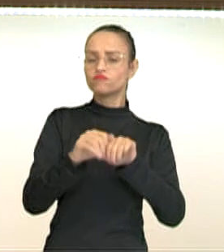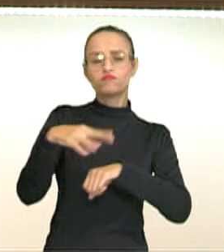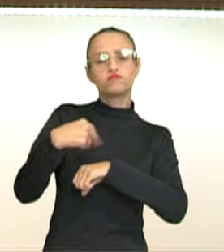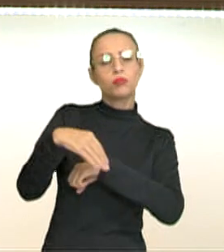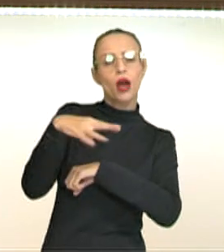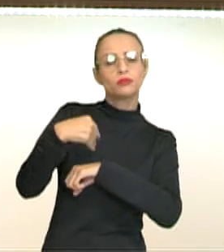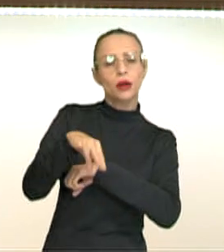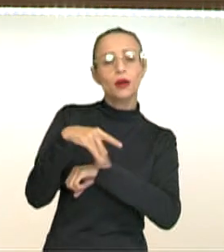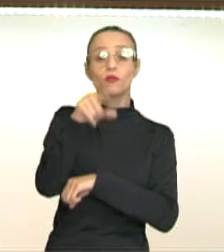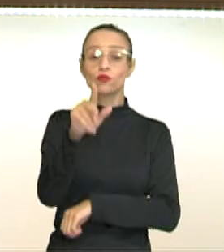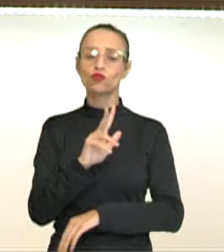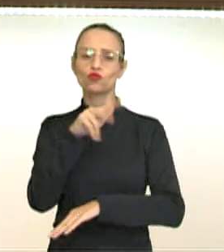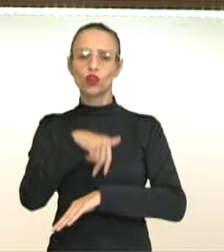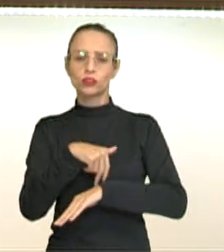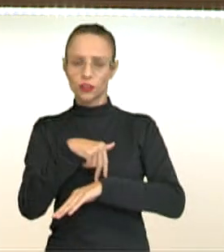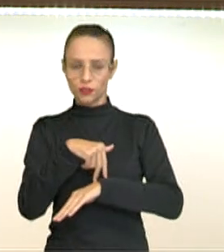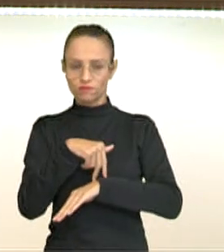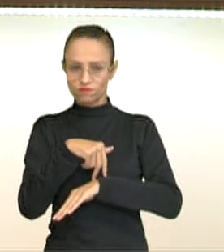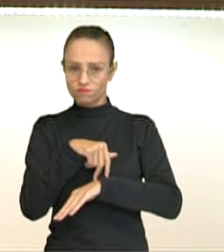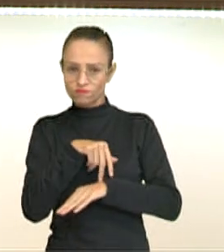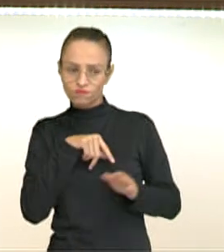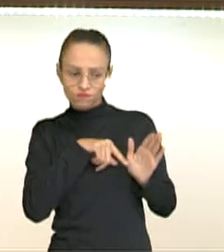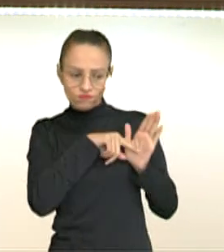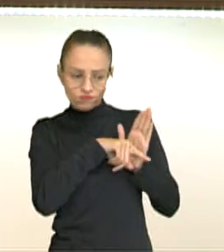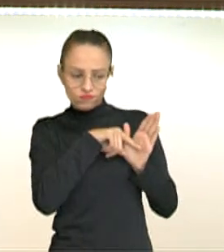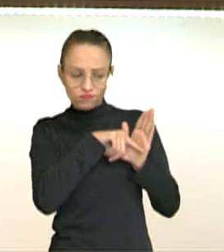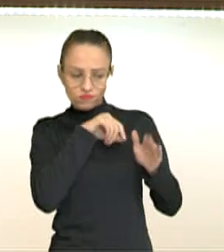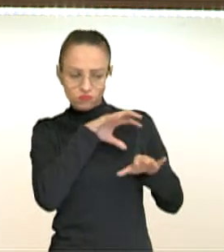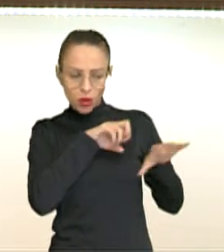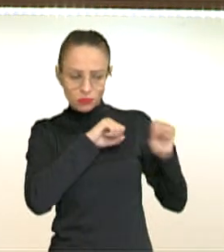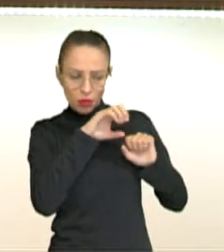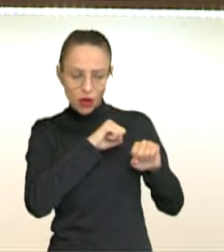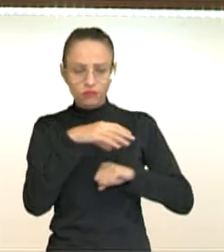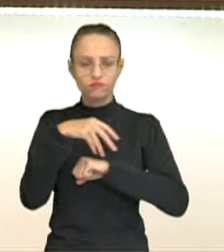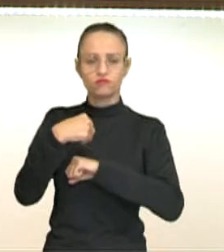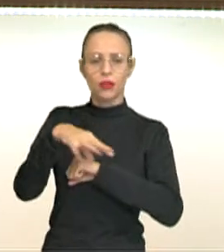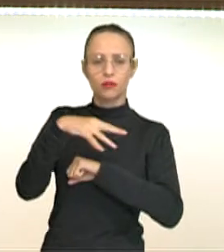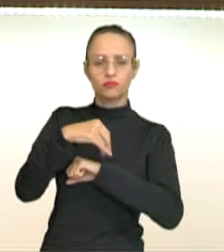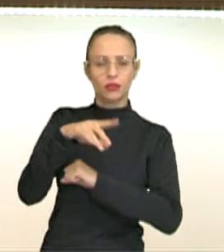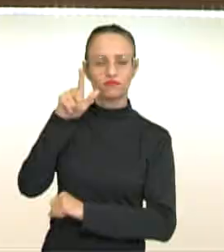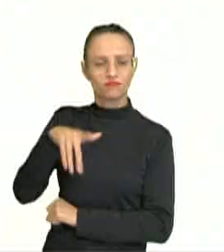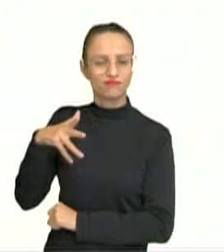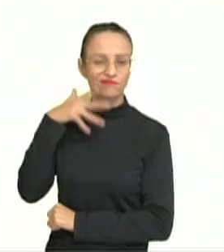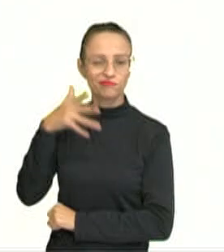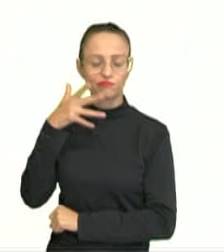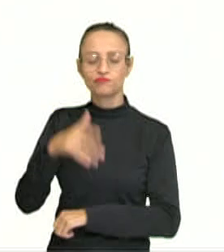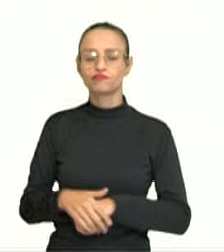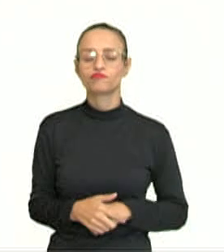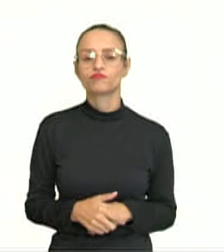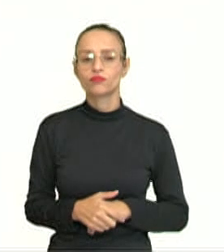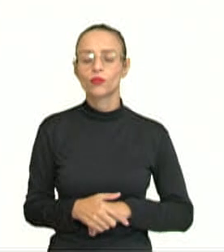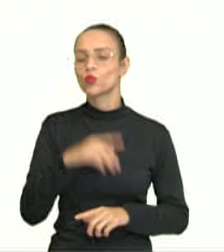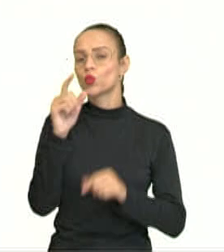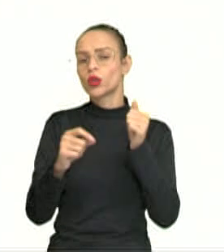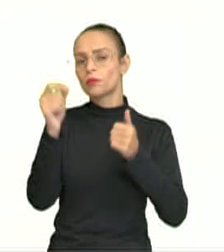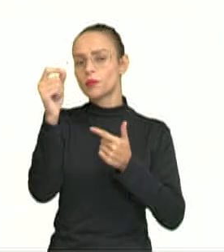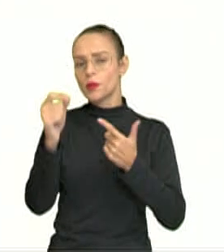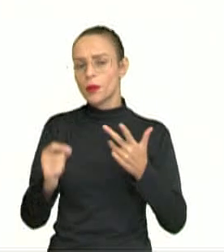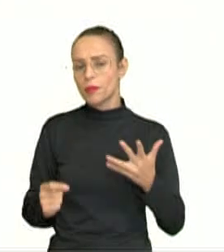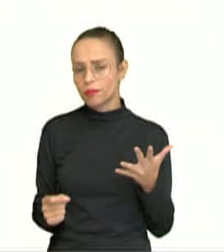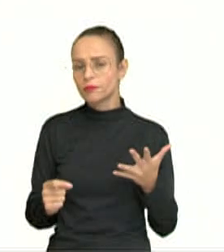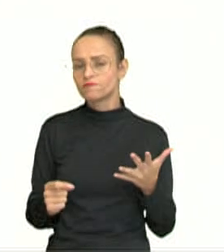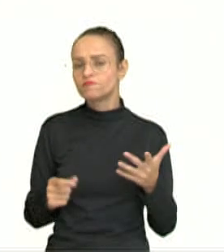algo que você pesquisou, algo que você escreveu. Quais são os recursos necessários para se realizar